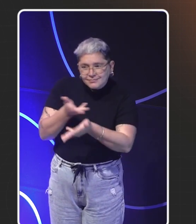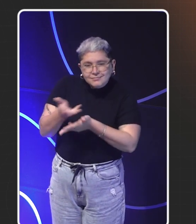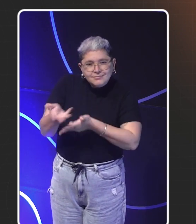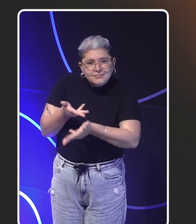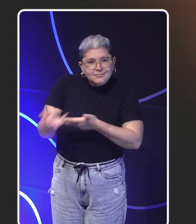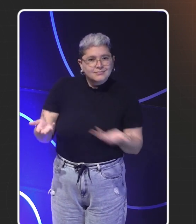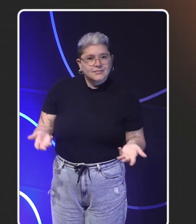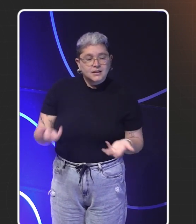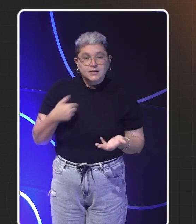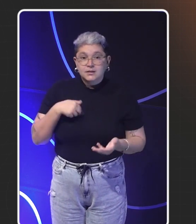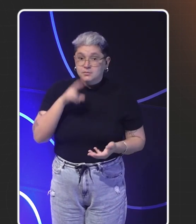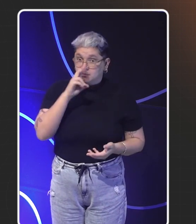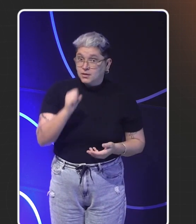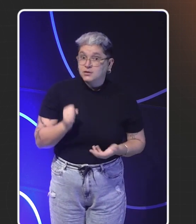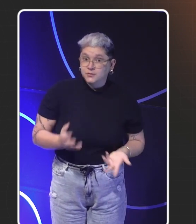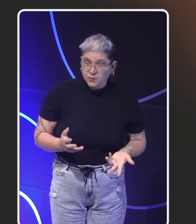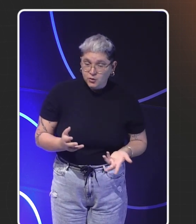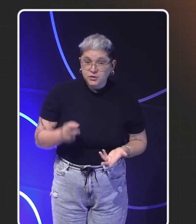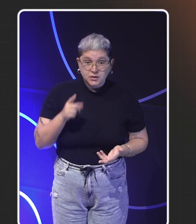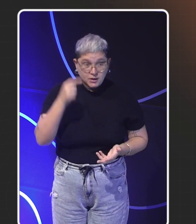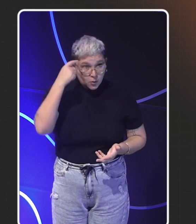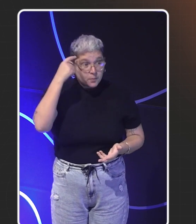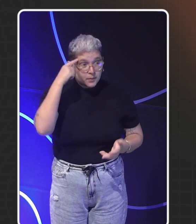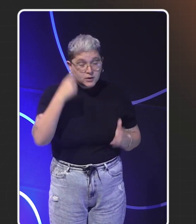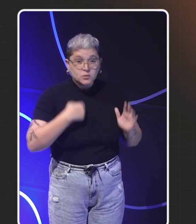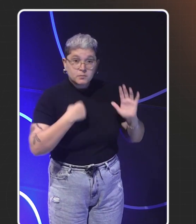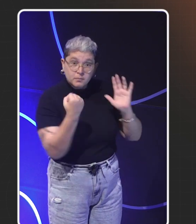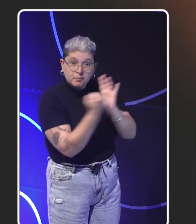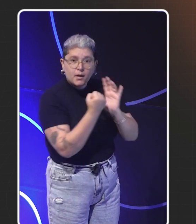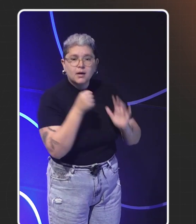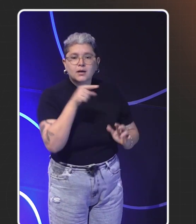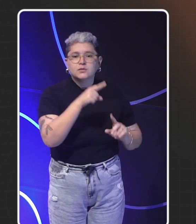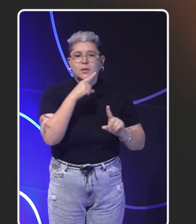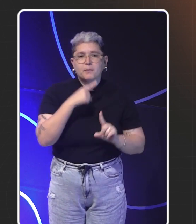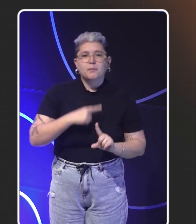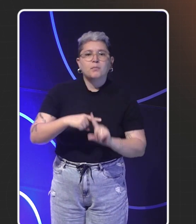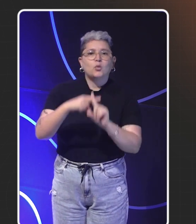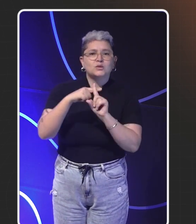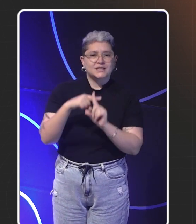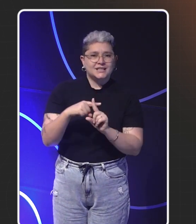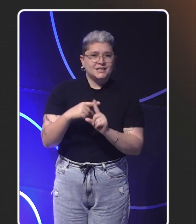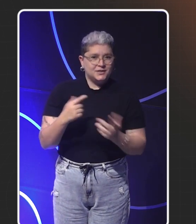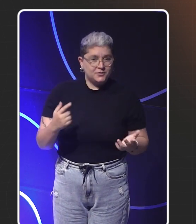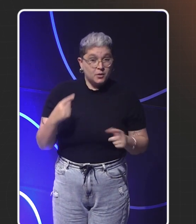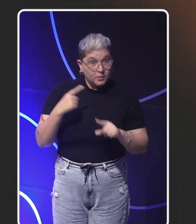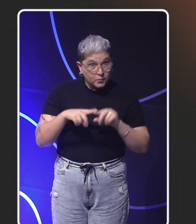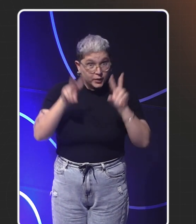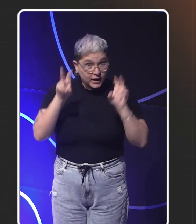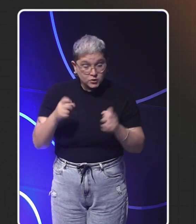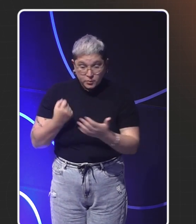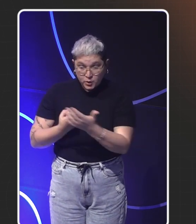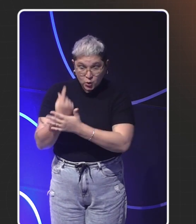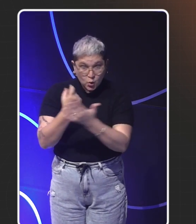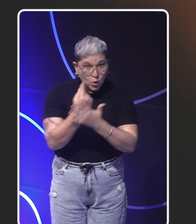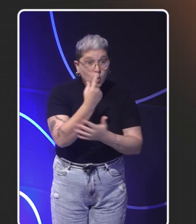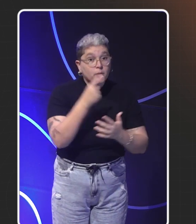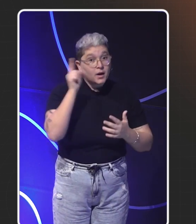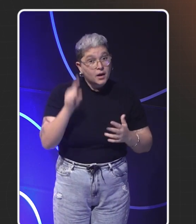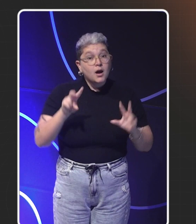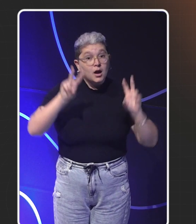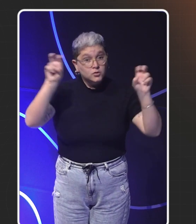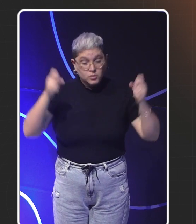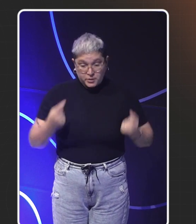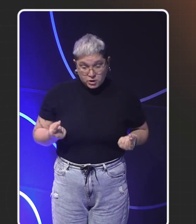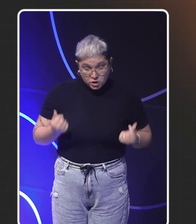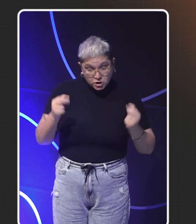deixar isso mais forte. E eu acho que para as marcas, isso é um ponto positivo, porque é sobre compra, é sobre converter em venda, mas também é